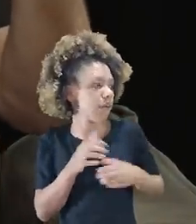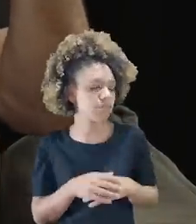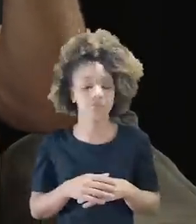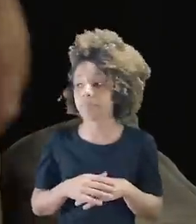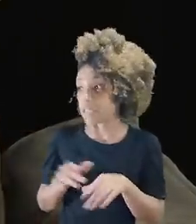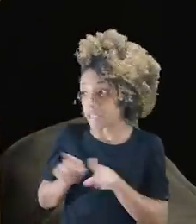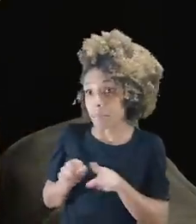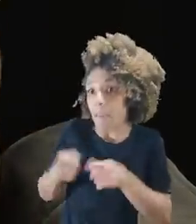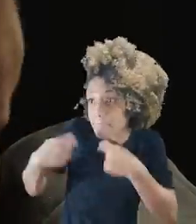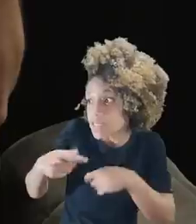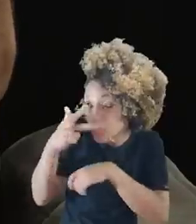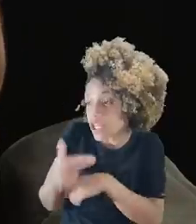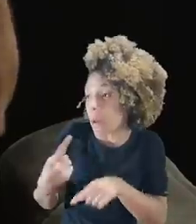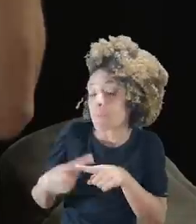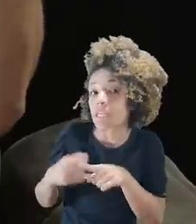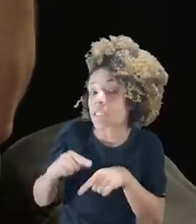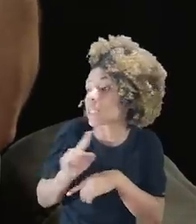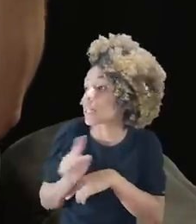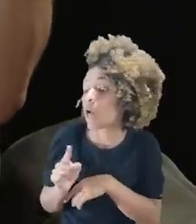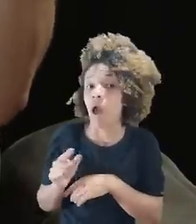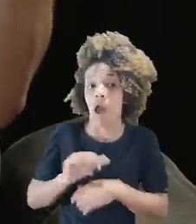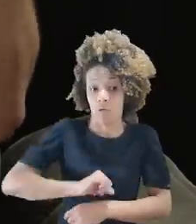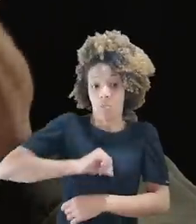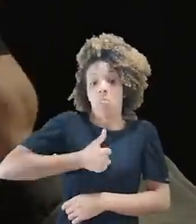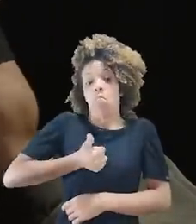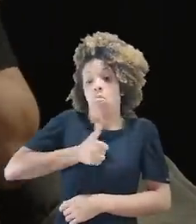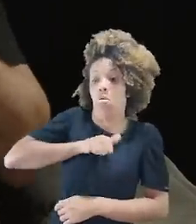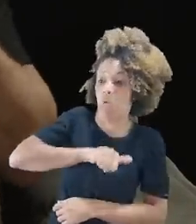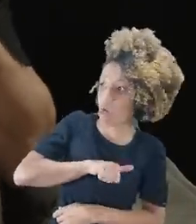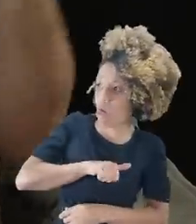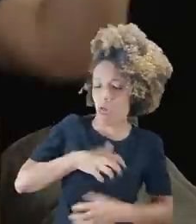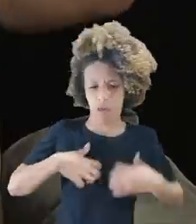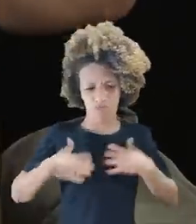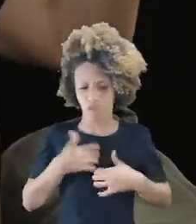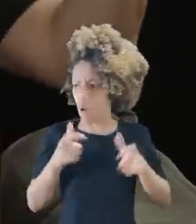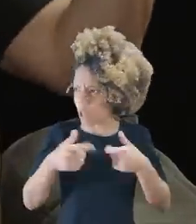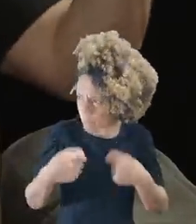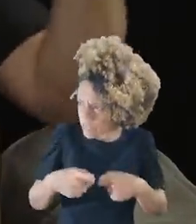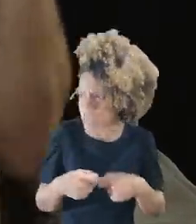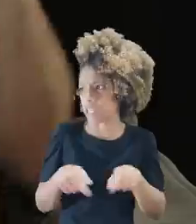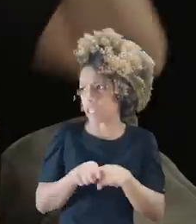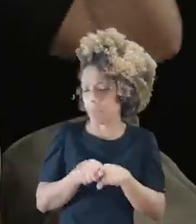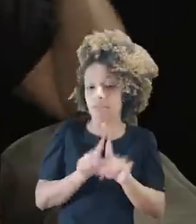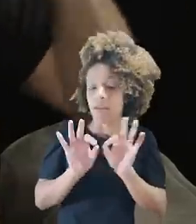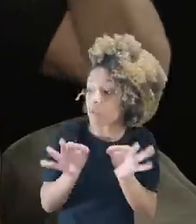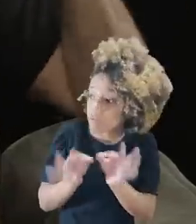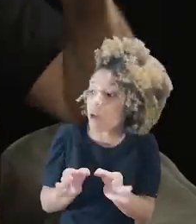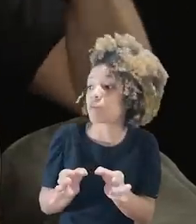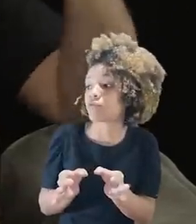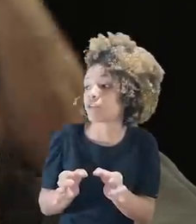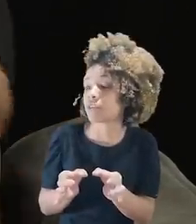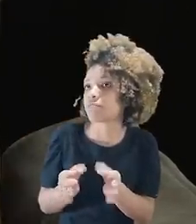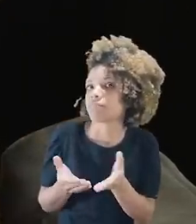sabe ser artista mas assim ele também buga mas ele já tá mais preparado para esse tipo porque a gente é muito passional como os caras não são talvez não sei parece que os caras